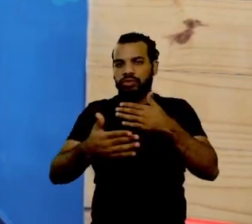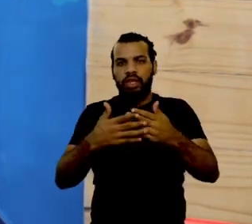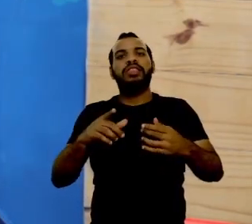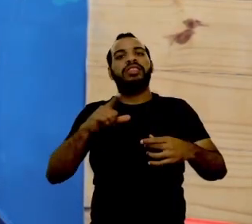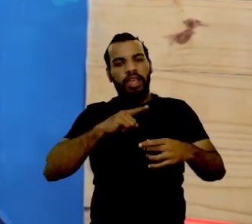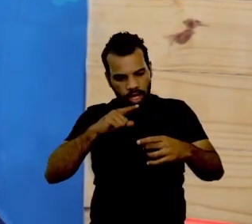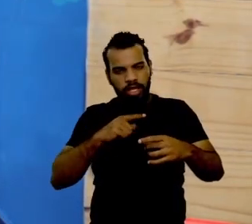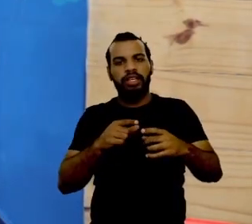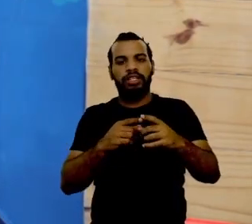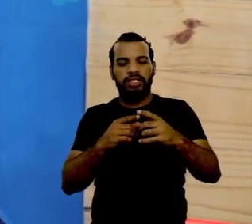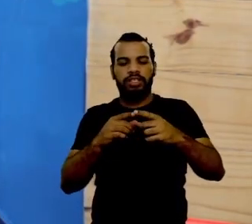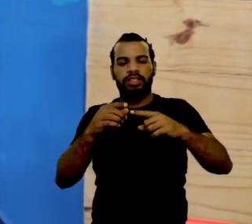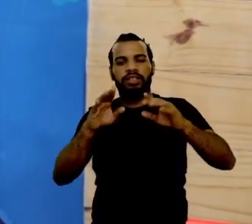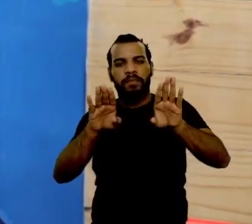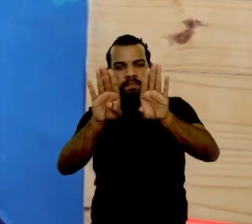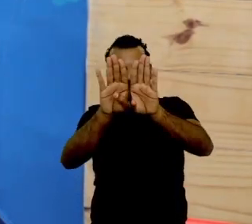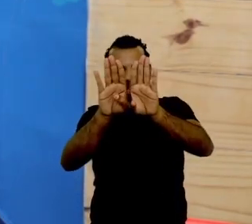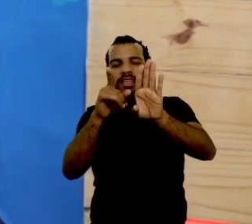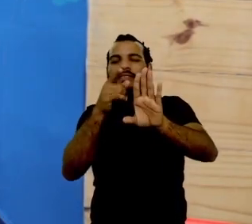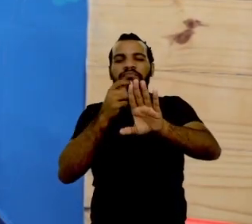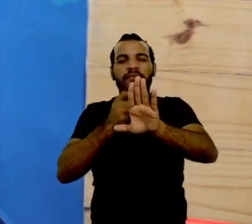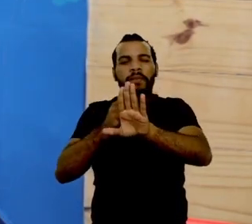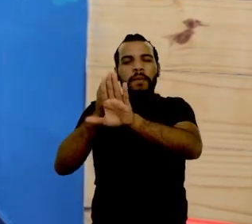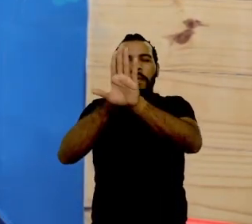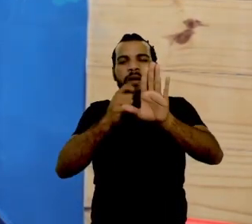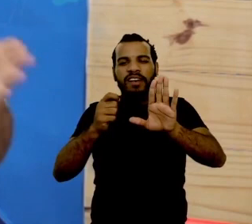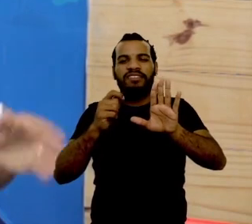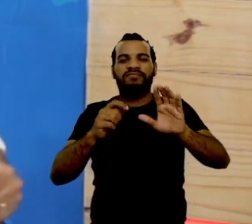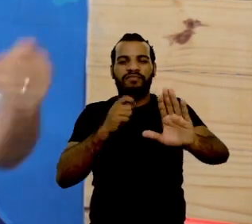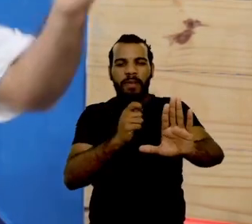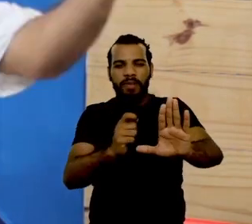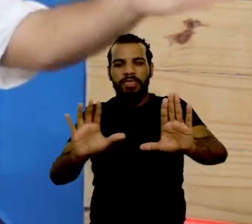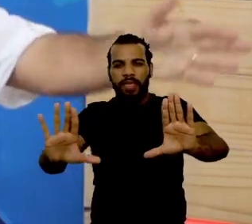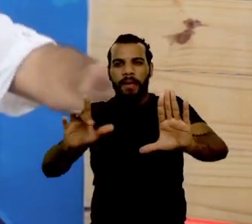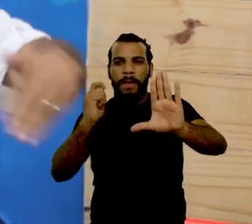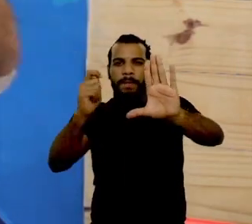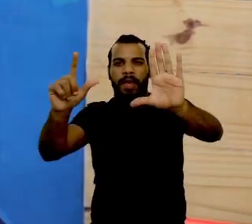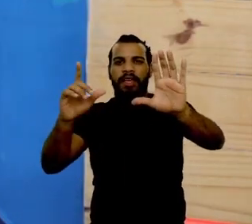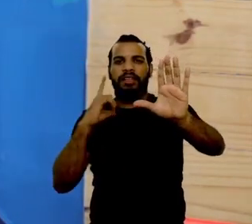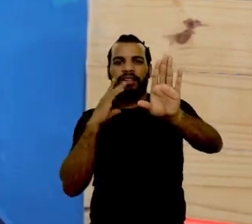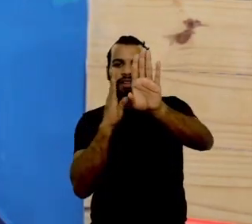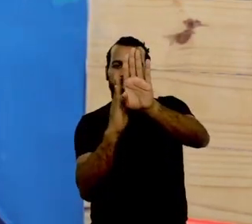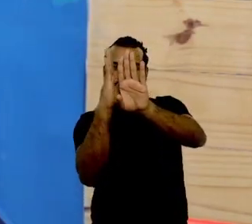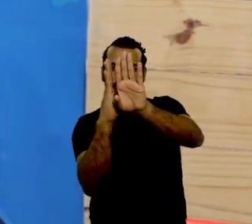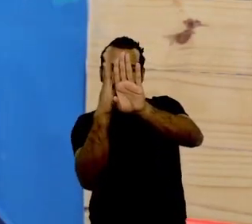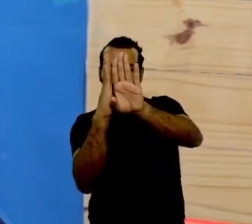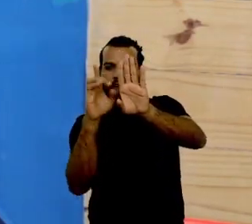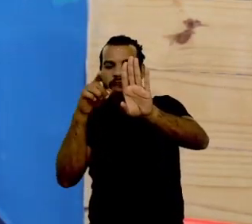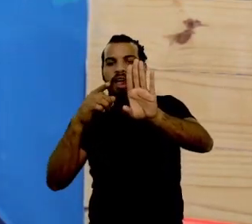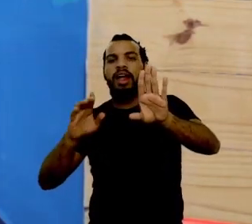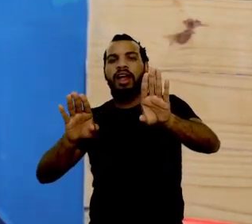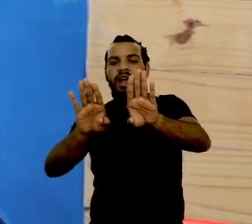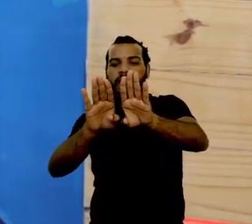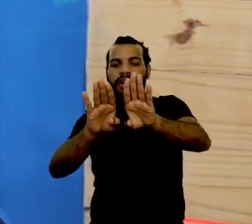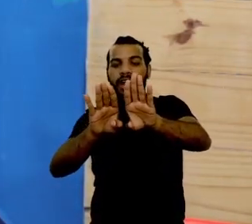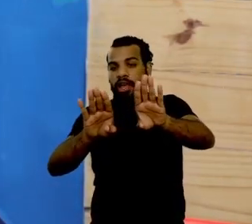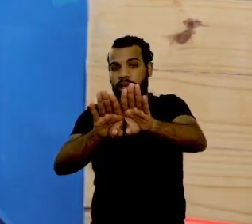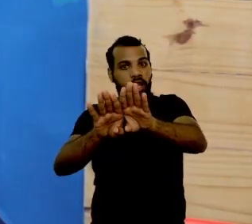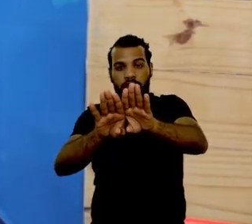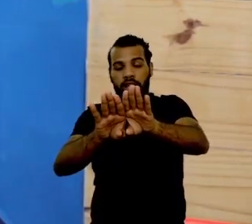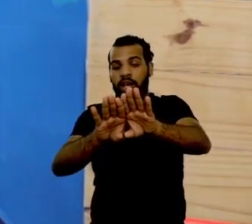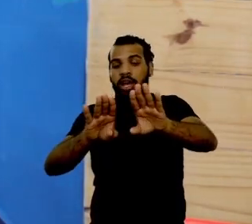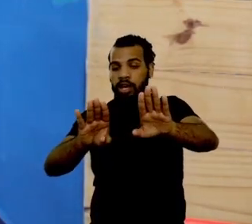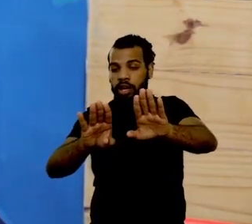no aquecimento térmico haja dilatação. Então, a dilatação é um exemplo muito comum. Você faz sua obturação